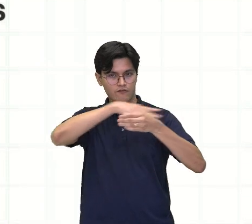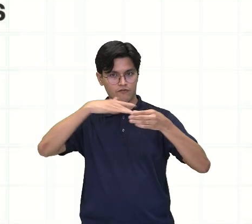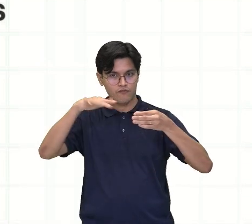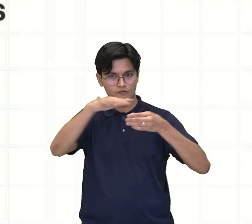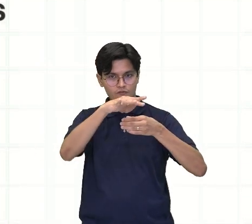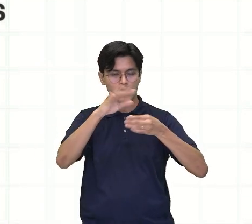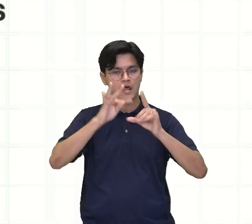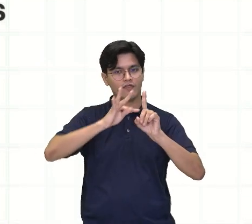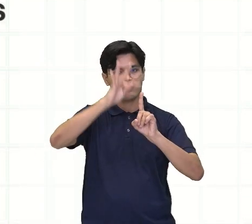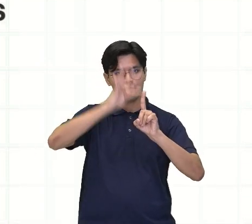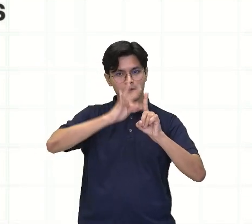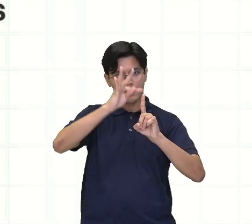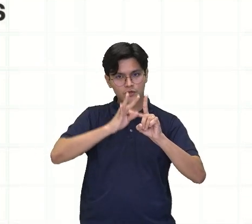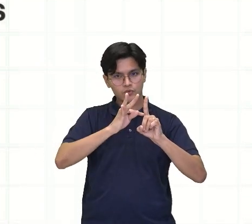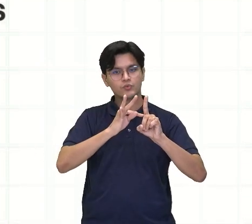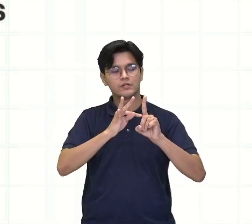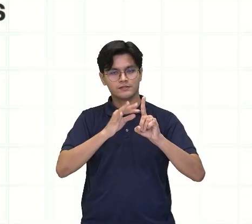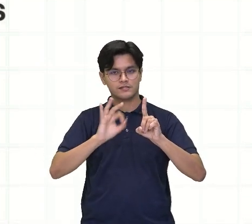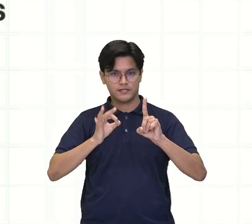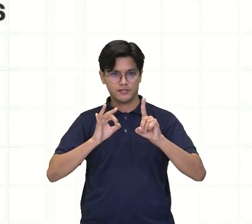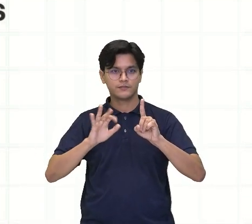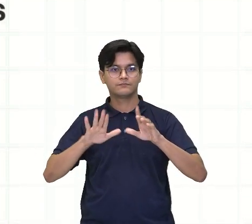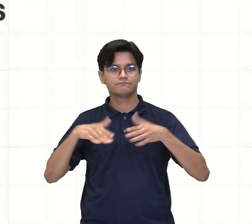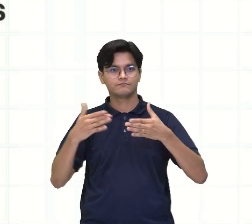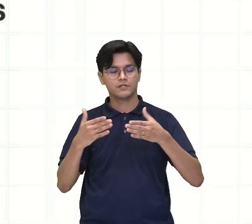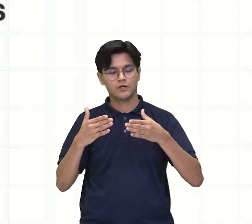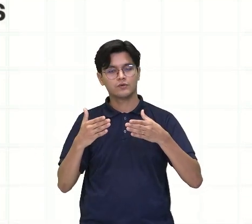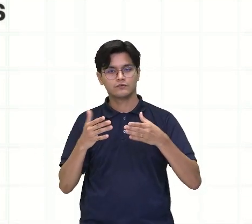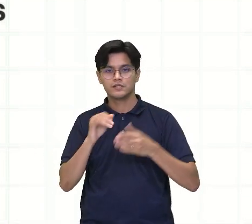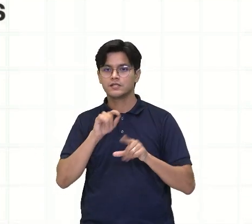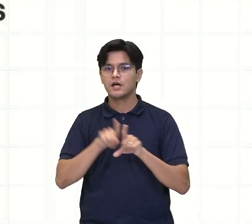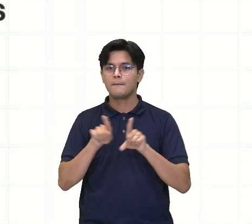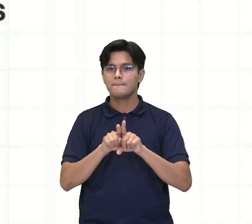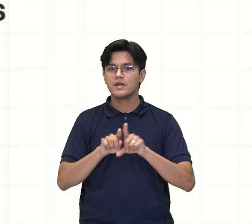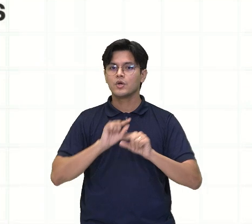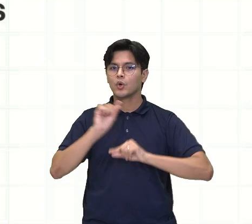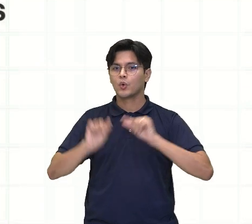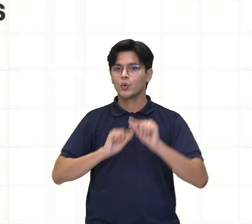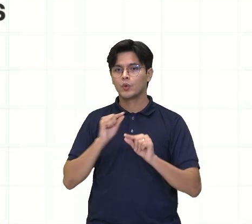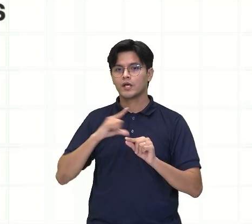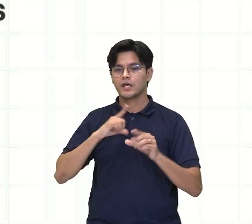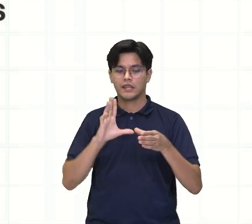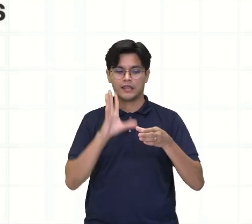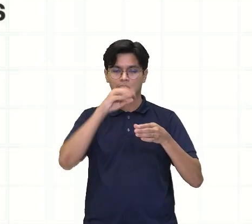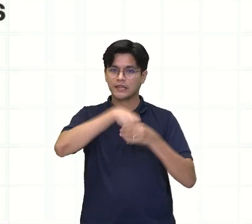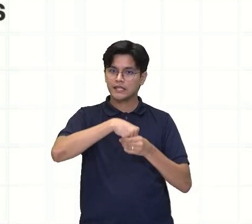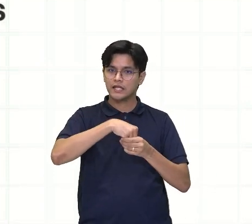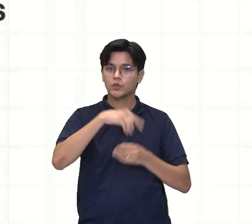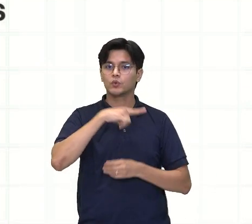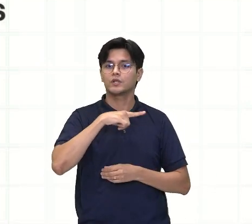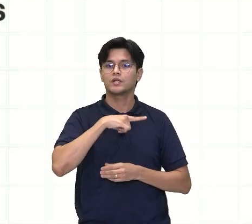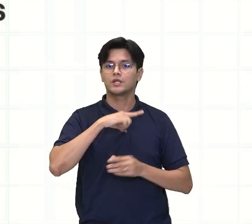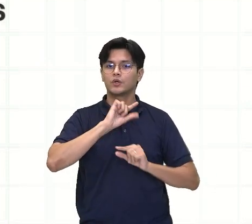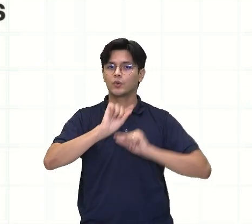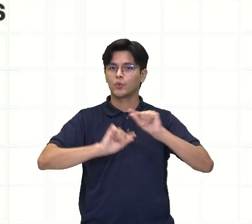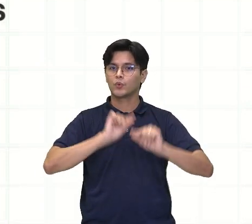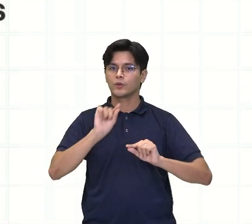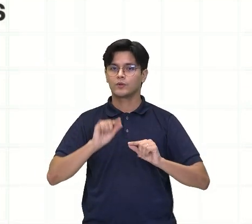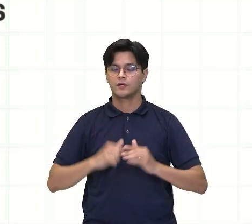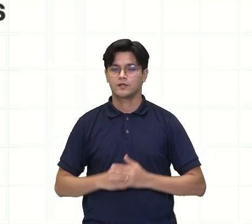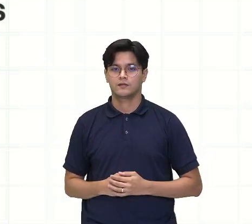alterada, certo? E internamente, nós temos ainda o